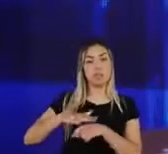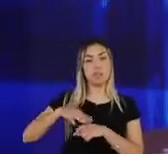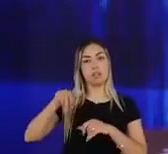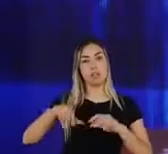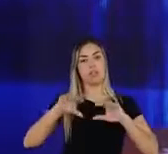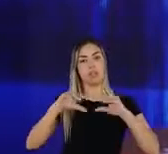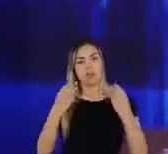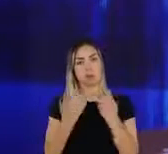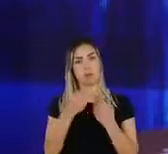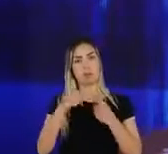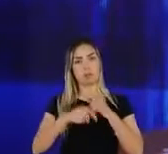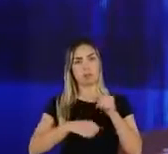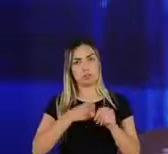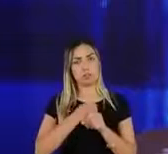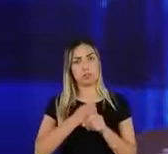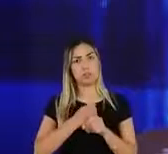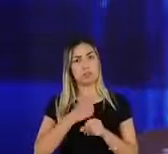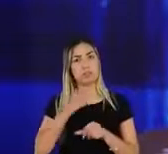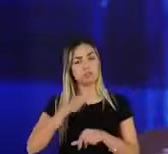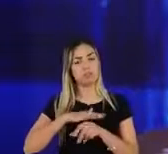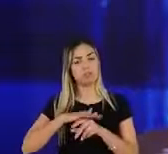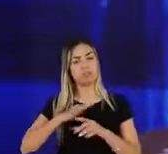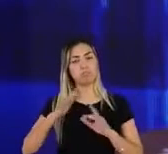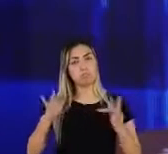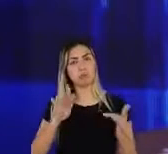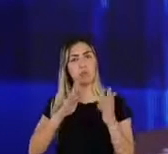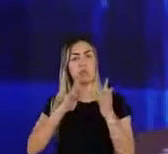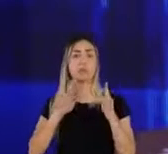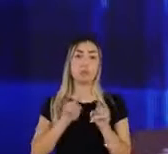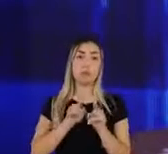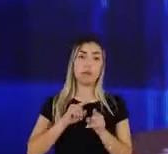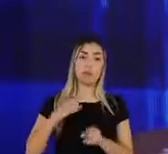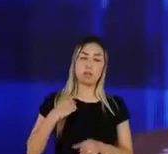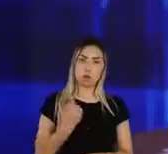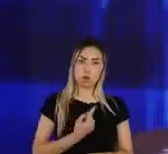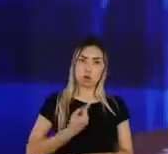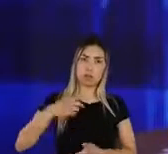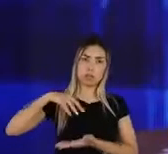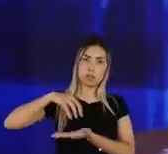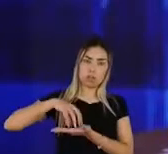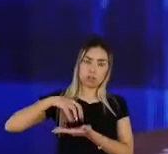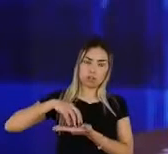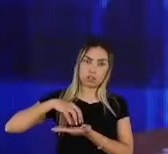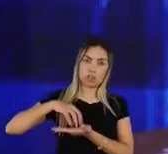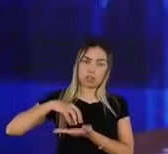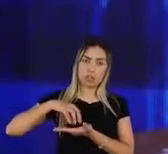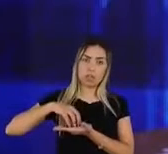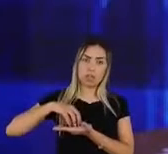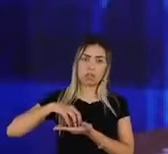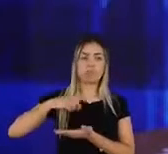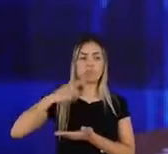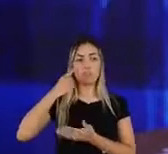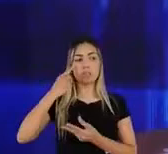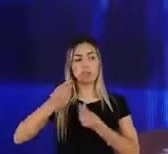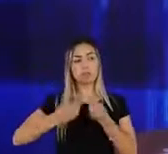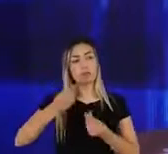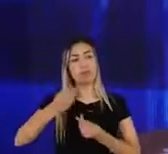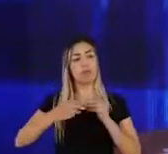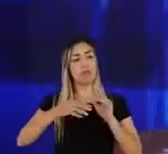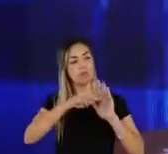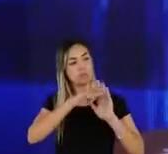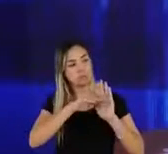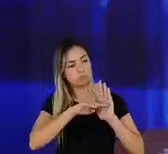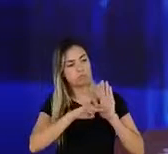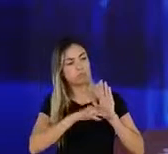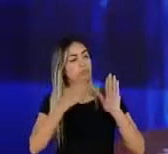que trabalham ali no front com o cliente mesmo como nós da agência reguladora na medida de construir a regulação de